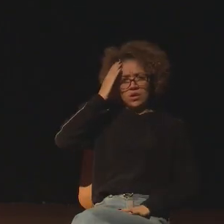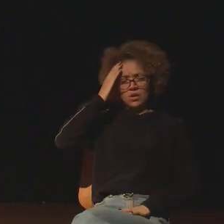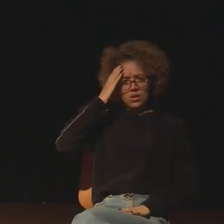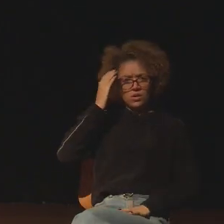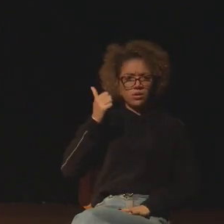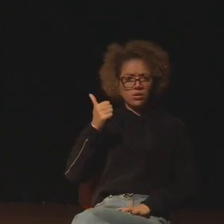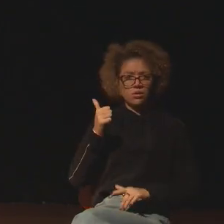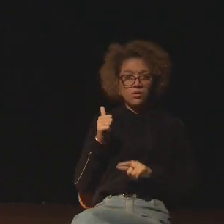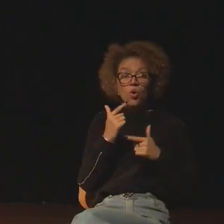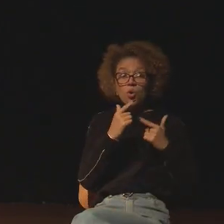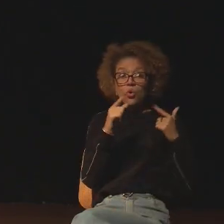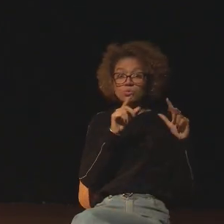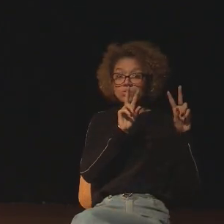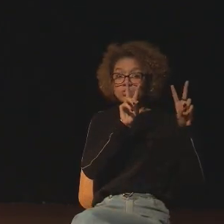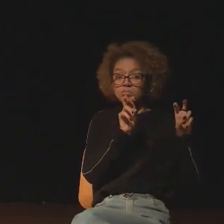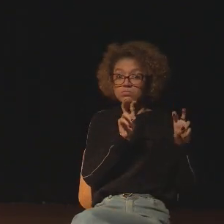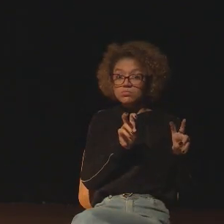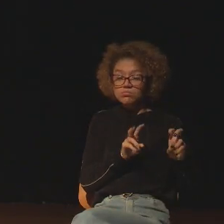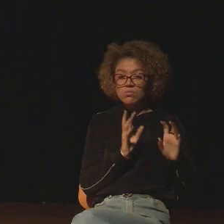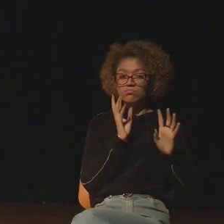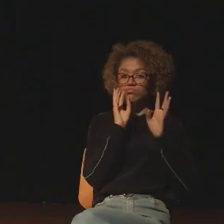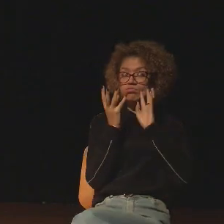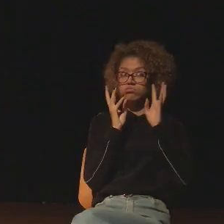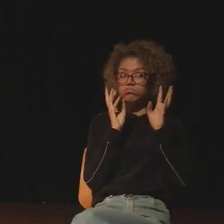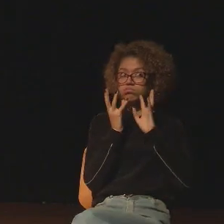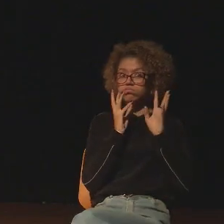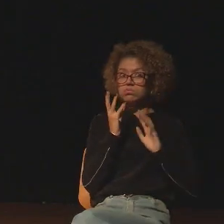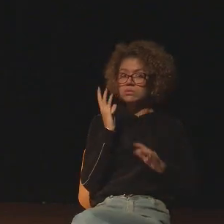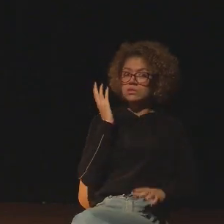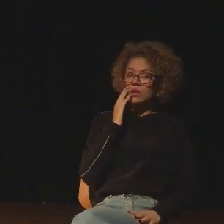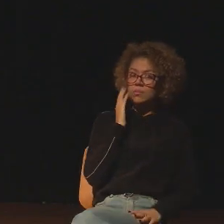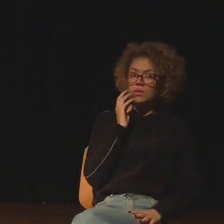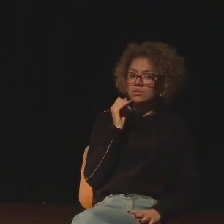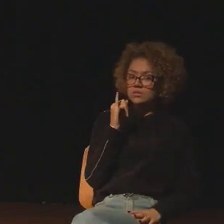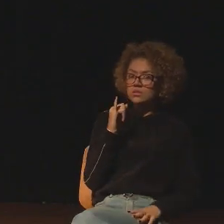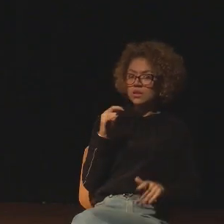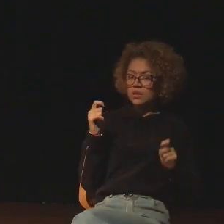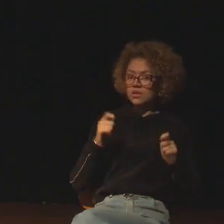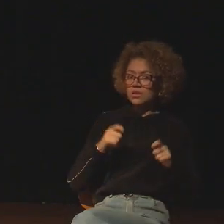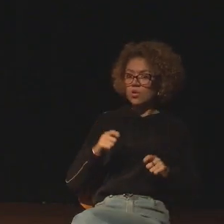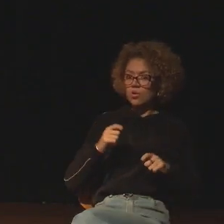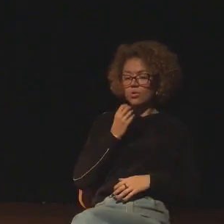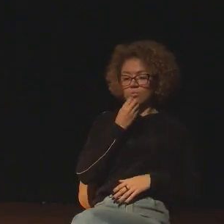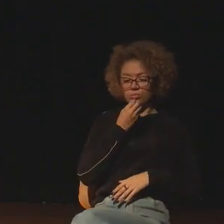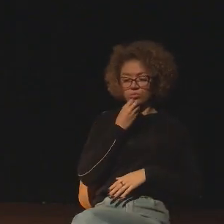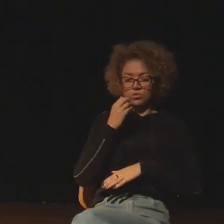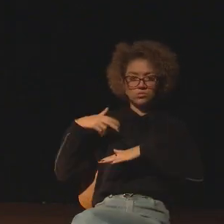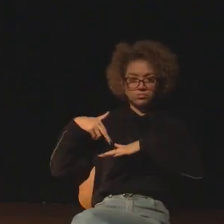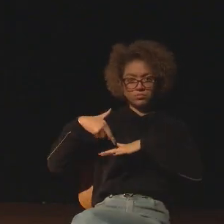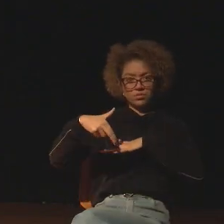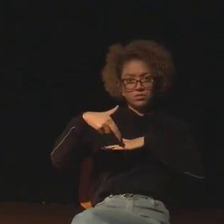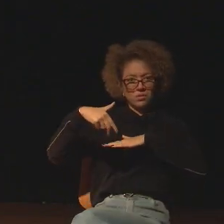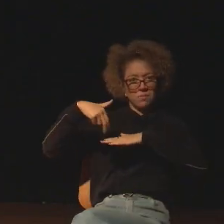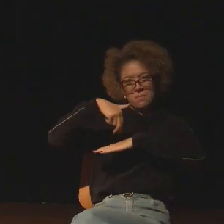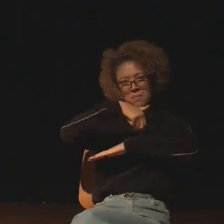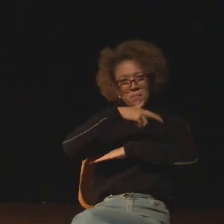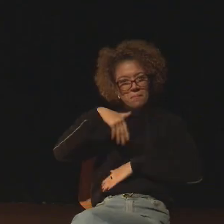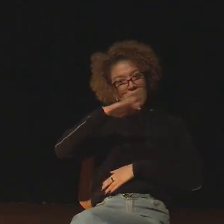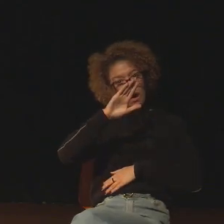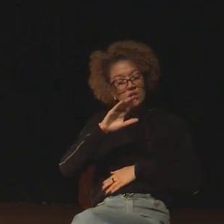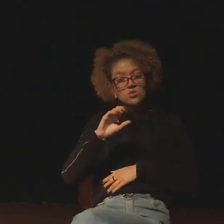soluciona outros pontos, e aí a gente verifica se tem mais passos para serem dialogados, ou a gente segue com o